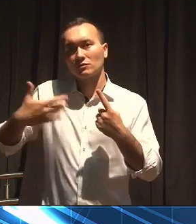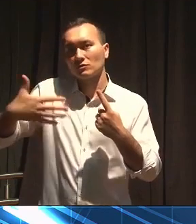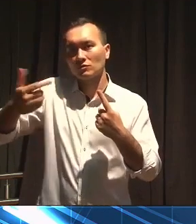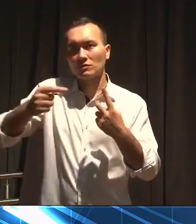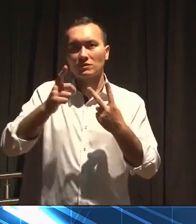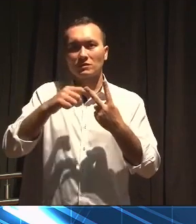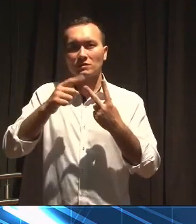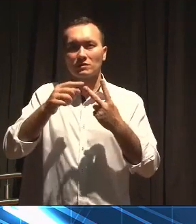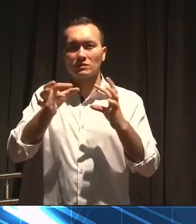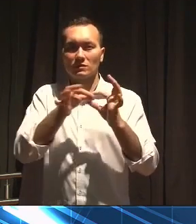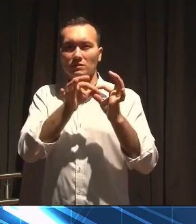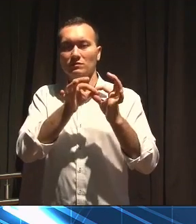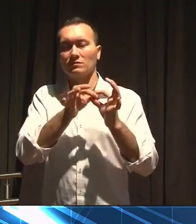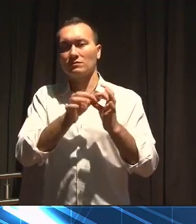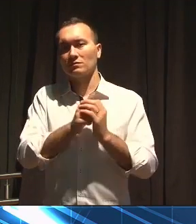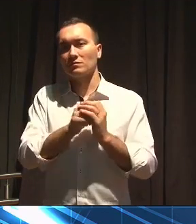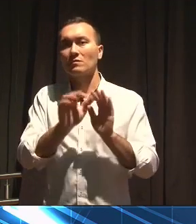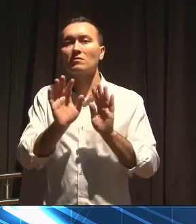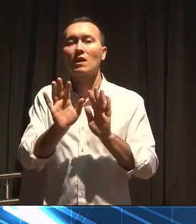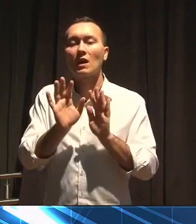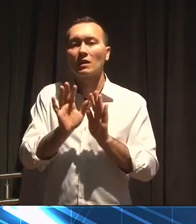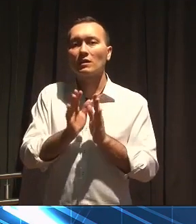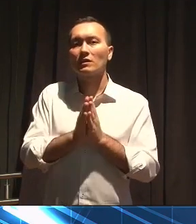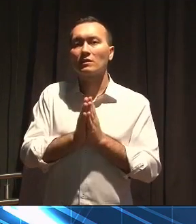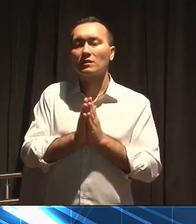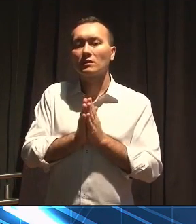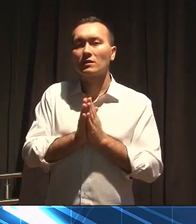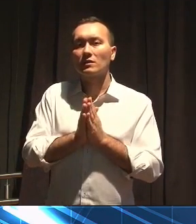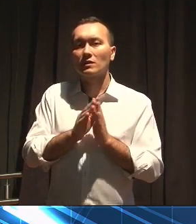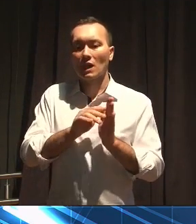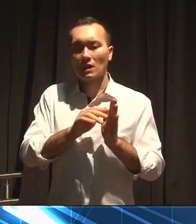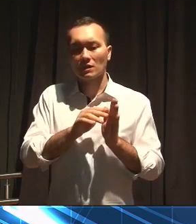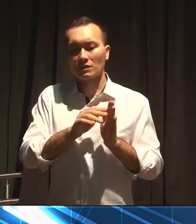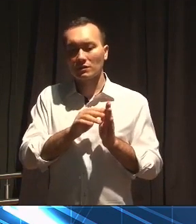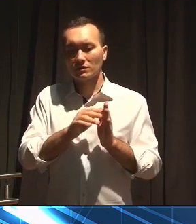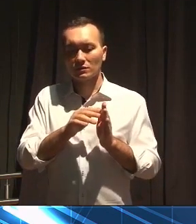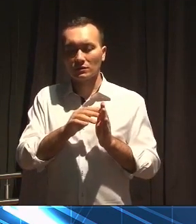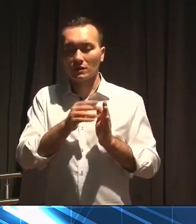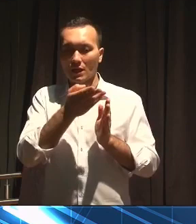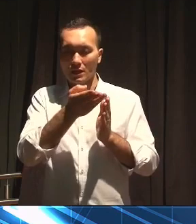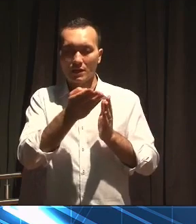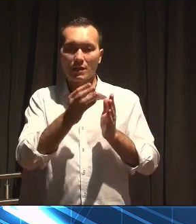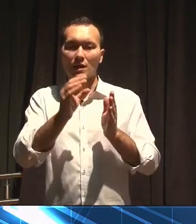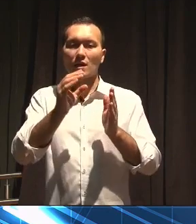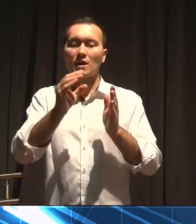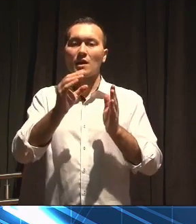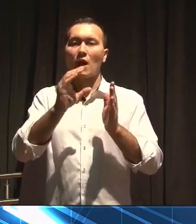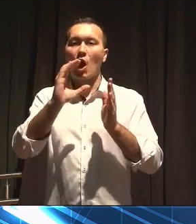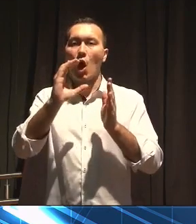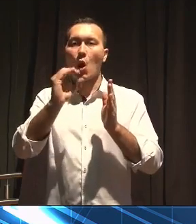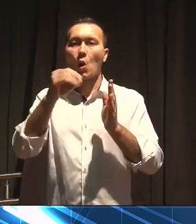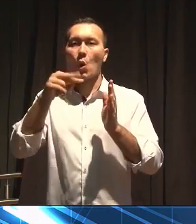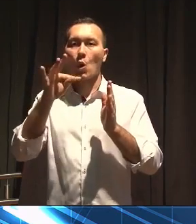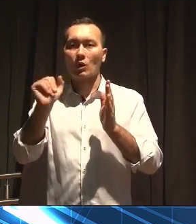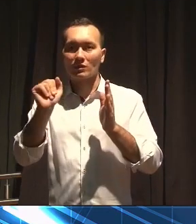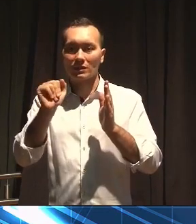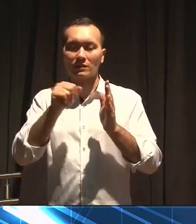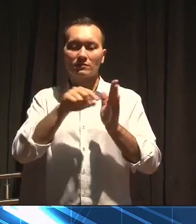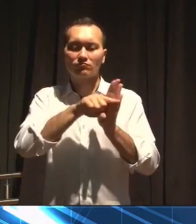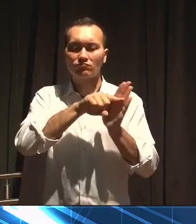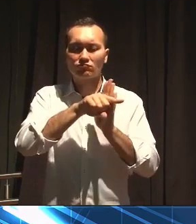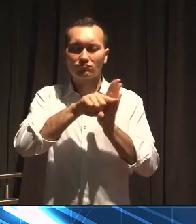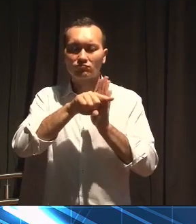o guardião da conta, mas com análise de toda, análise da conta, análise dos problemas, olhando para a